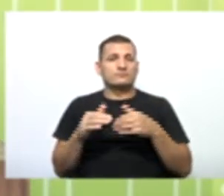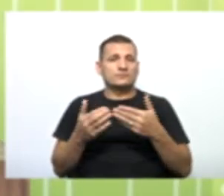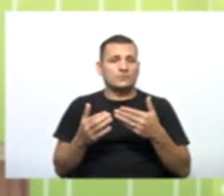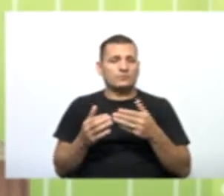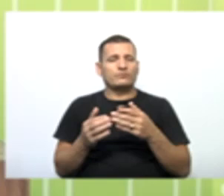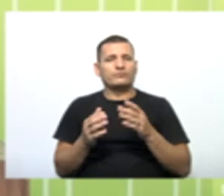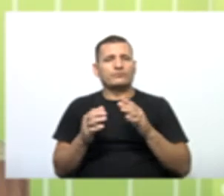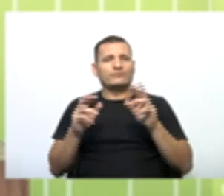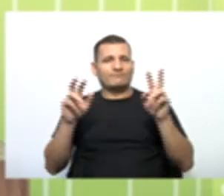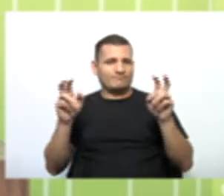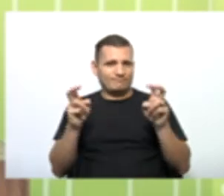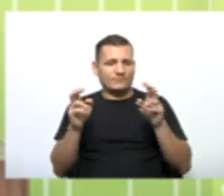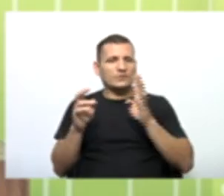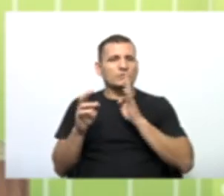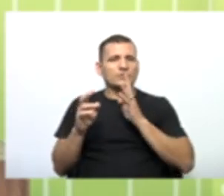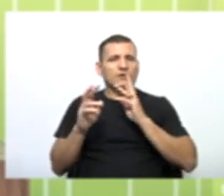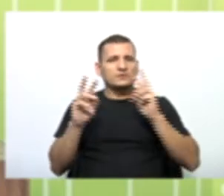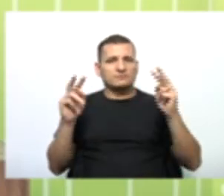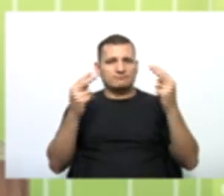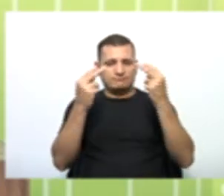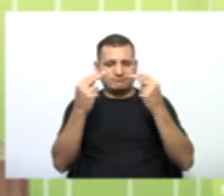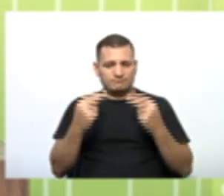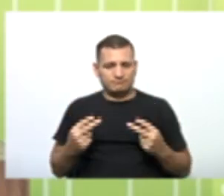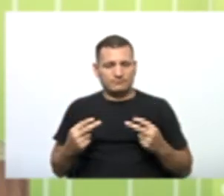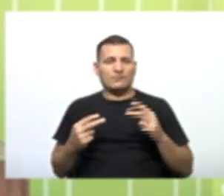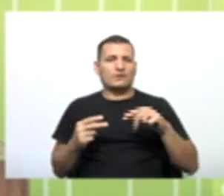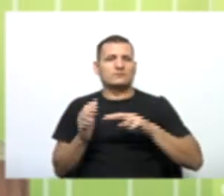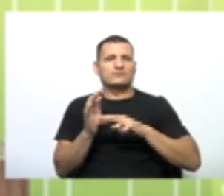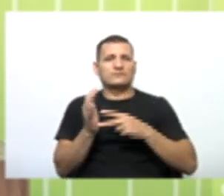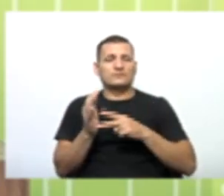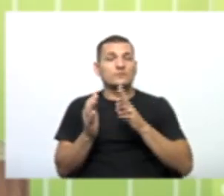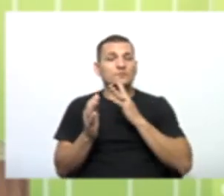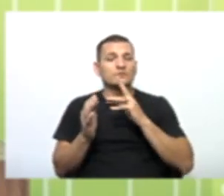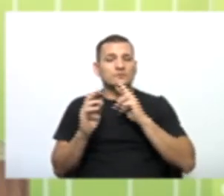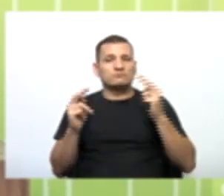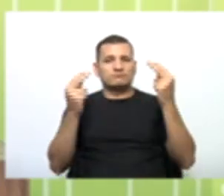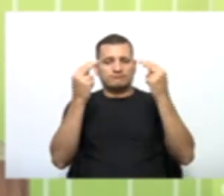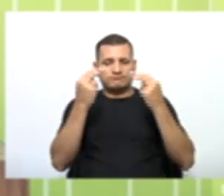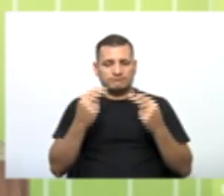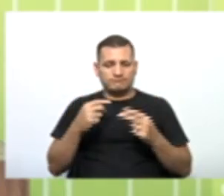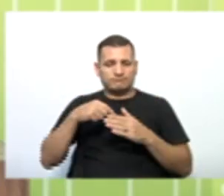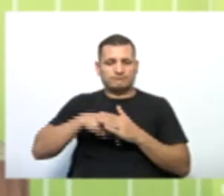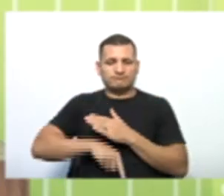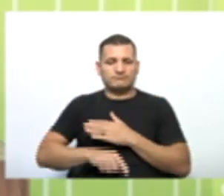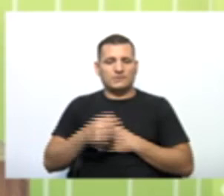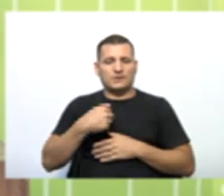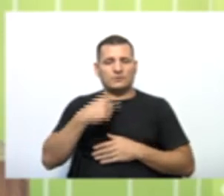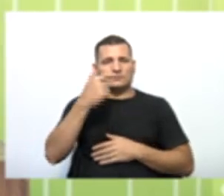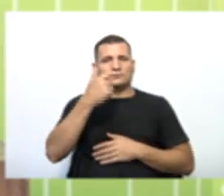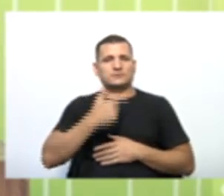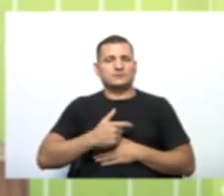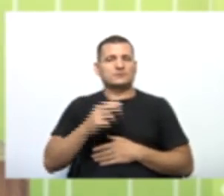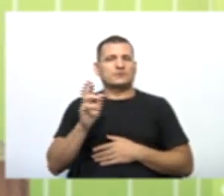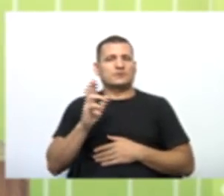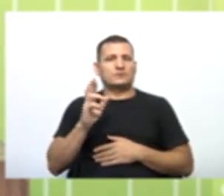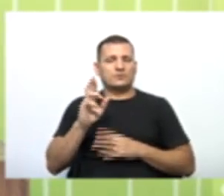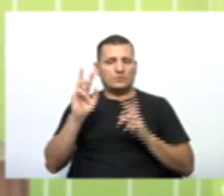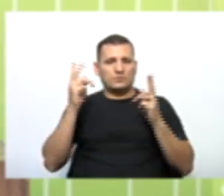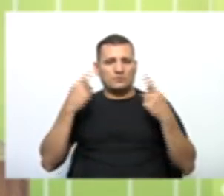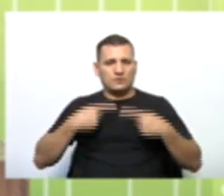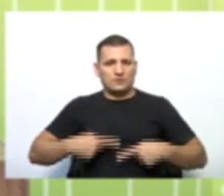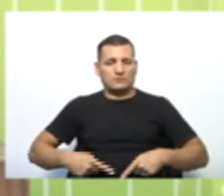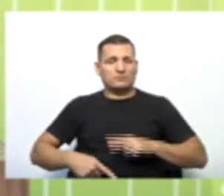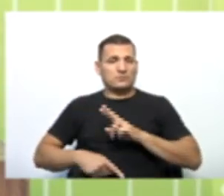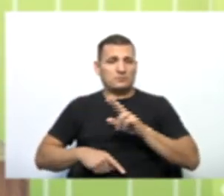conhece-te a ti mesmo é esse, conhecer profundamente quem é você como ser humano. E aí você vai poder mudar